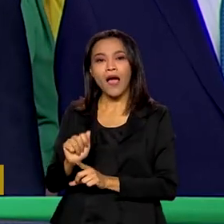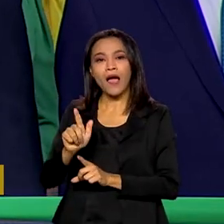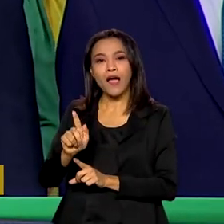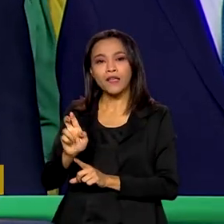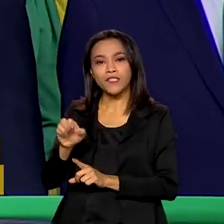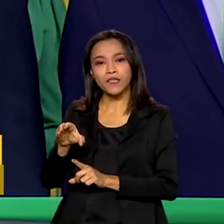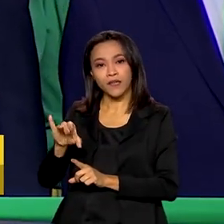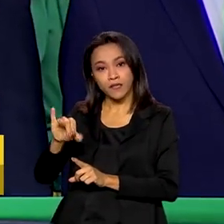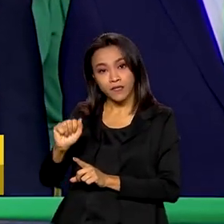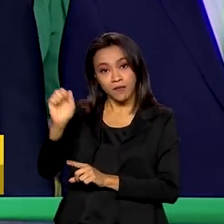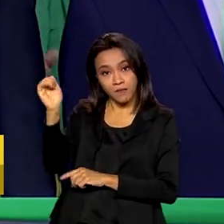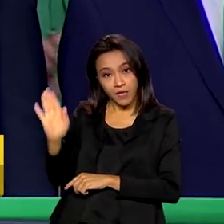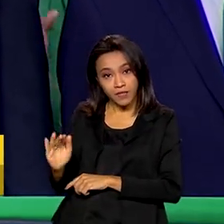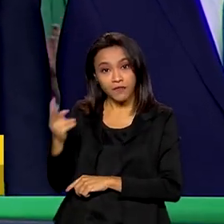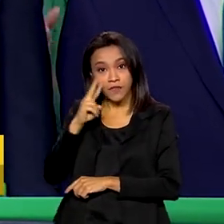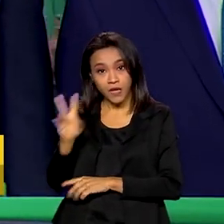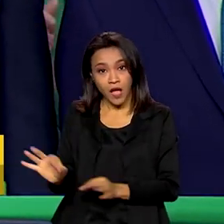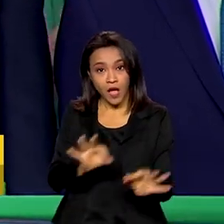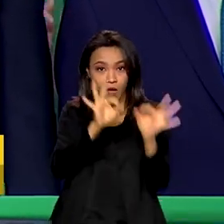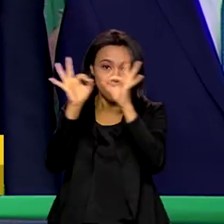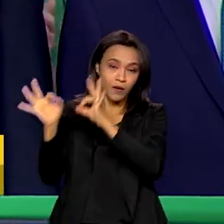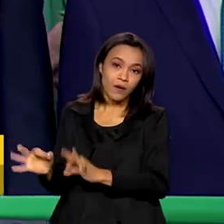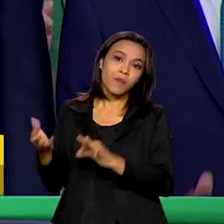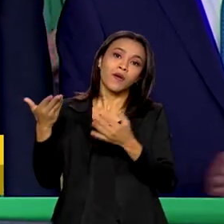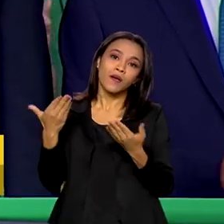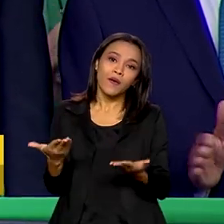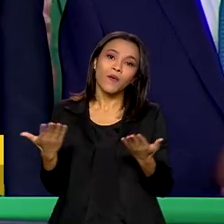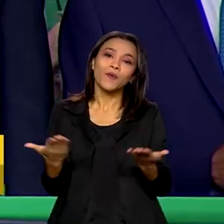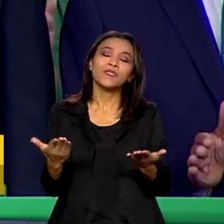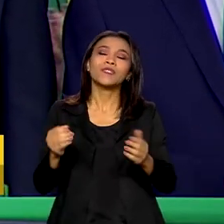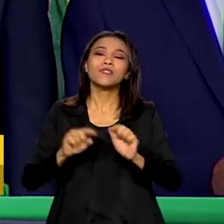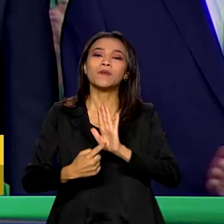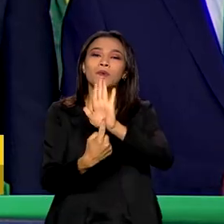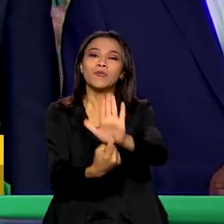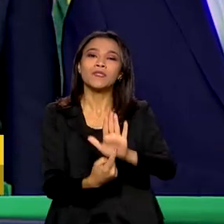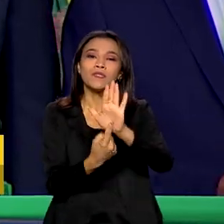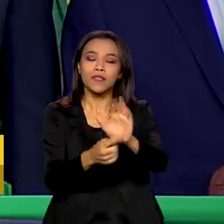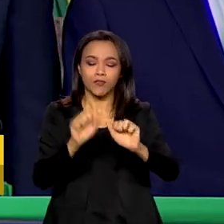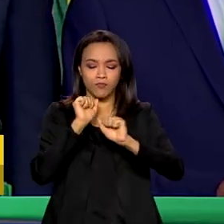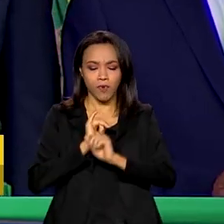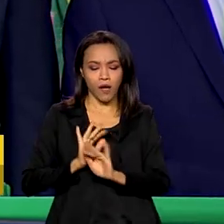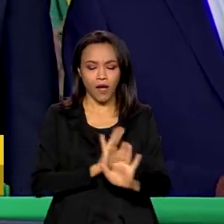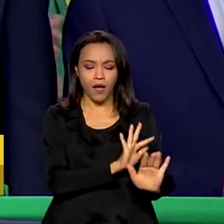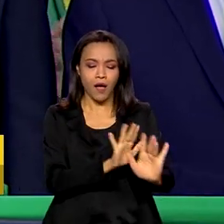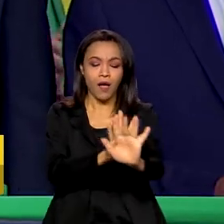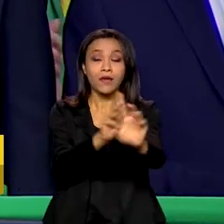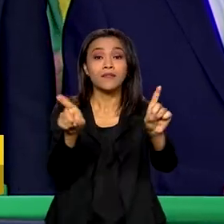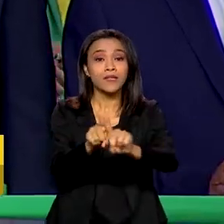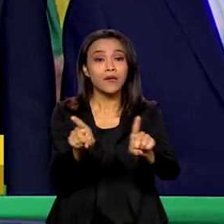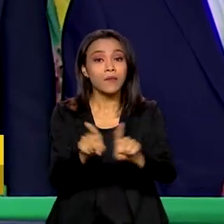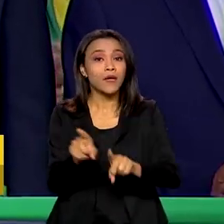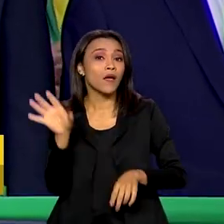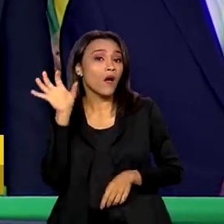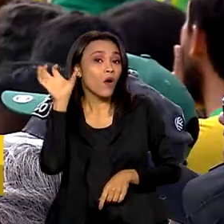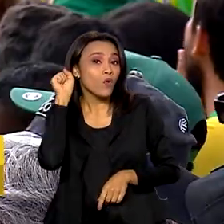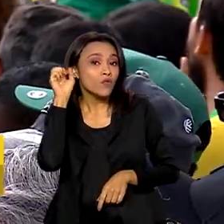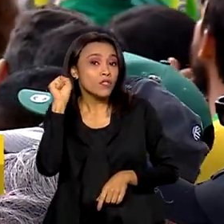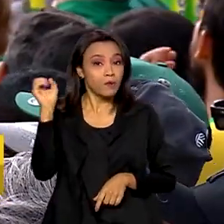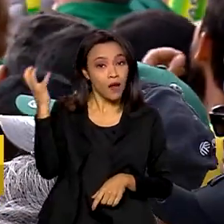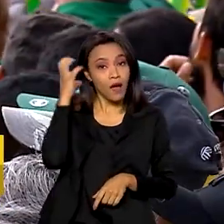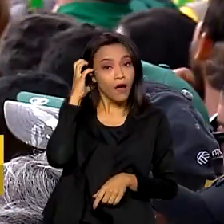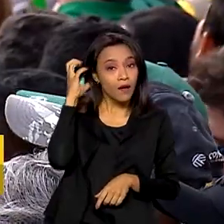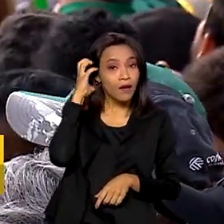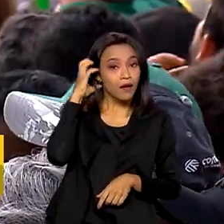brasil.ebc.com.br. Você também acompanha essa transmissão ao vivo do desfile. Pela Rádio Nacional também os ouvintes aí